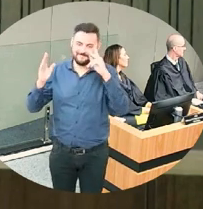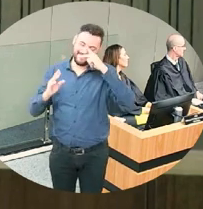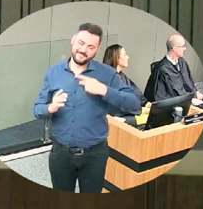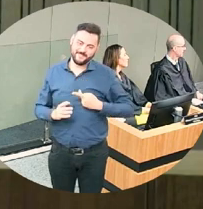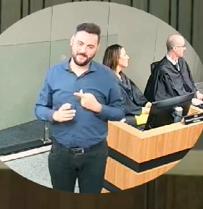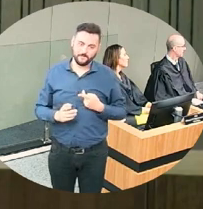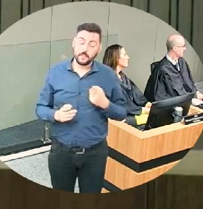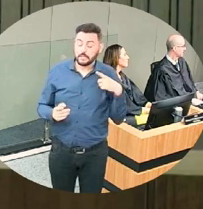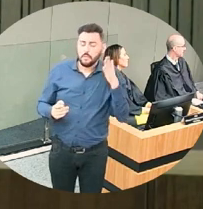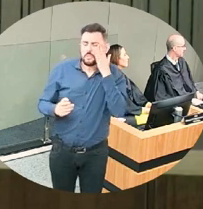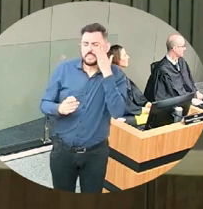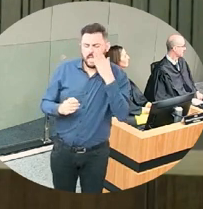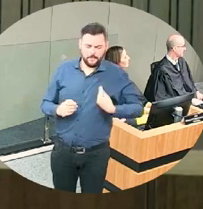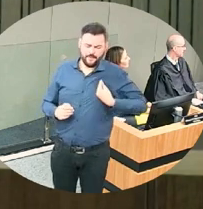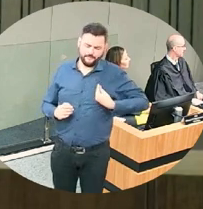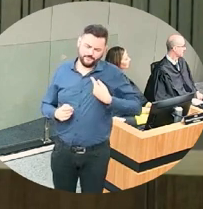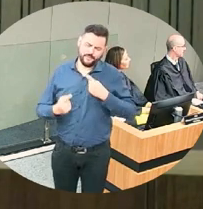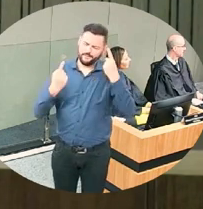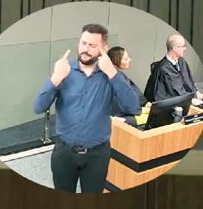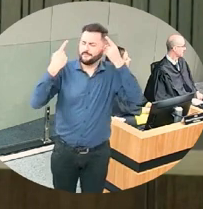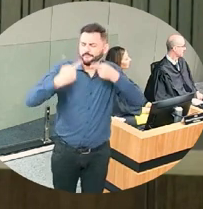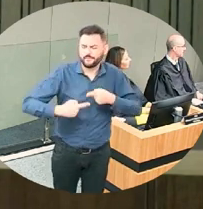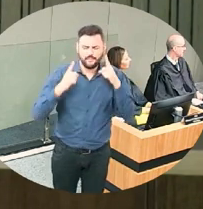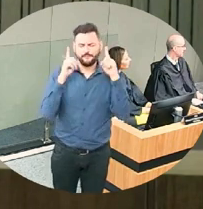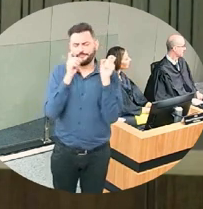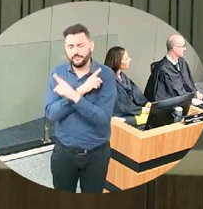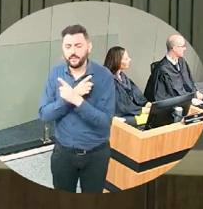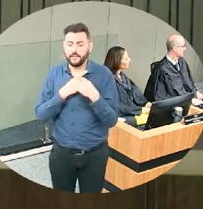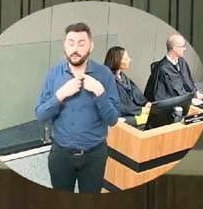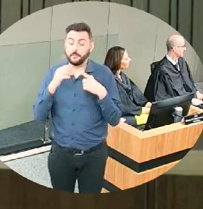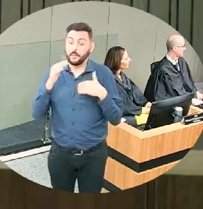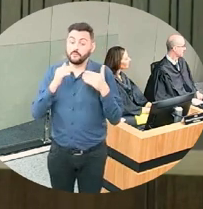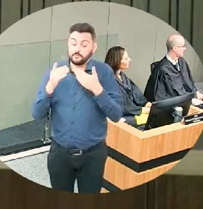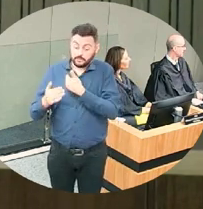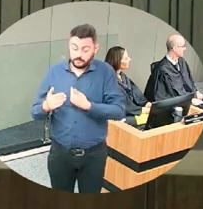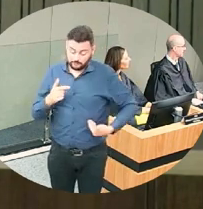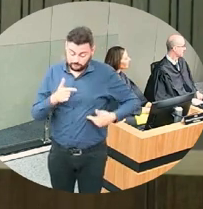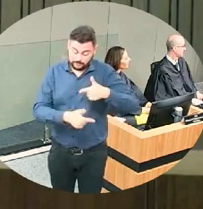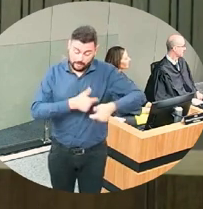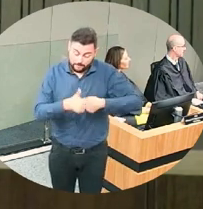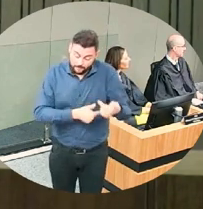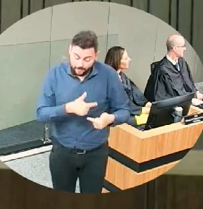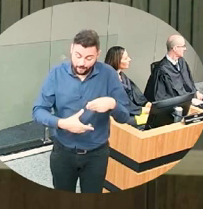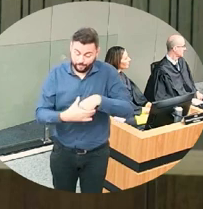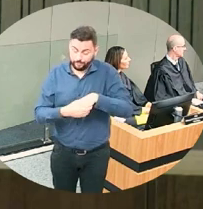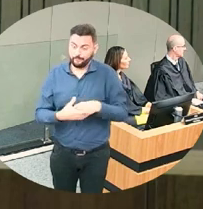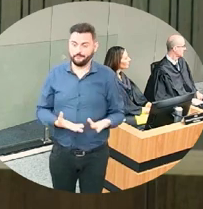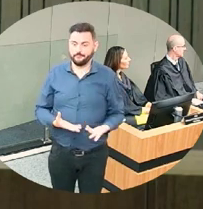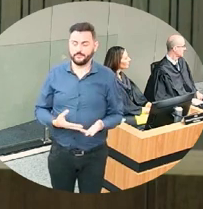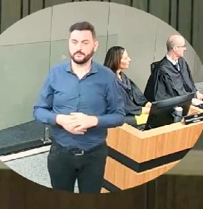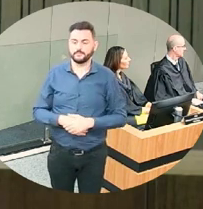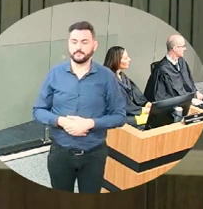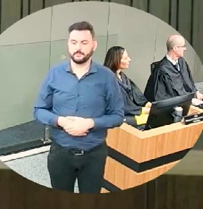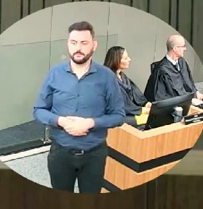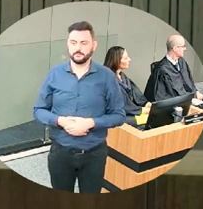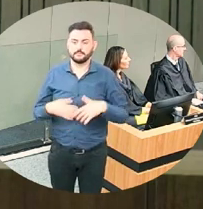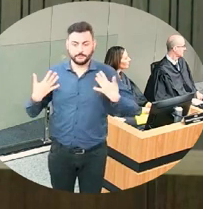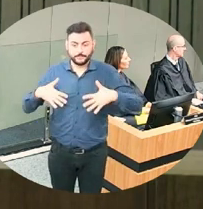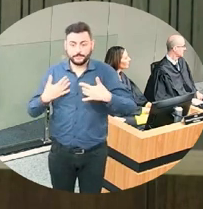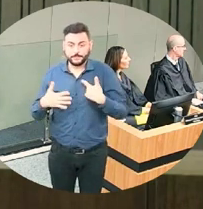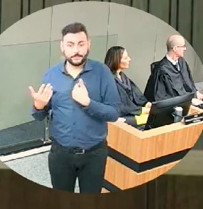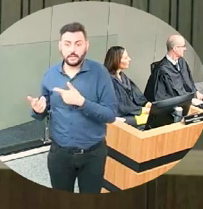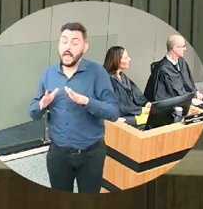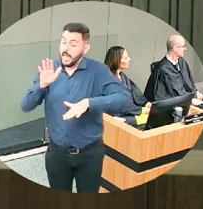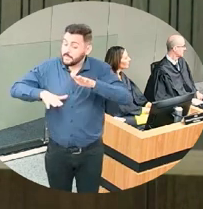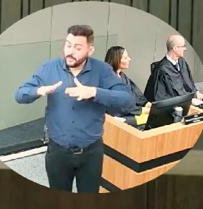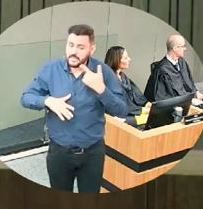sempre novos desafios realidades a mudança para o então desconhecido serviço público aquilo que inicialmente quase